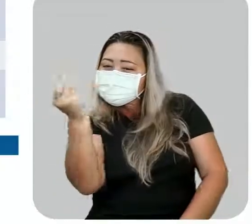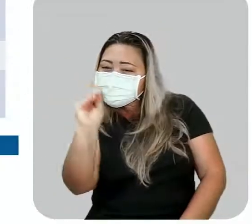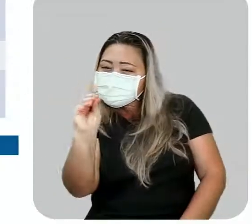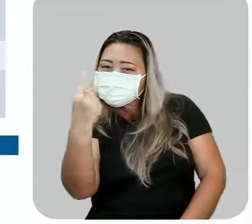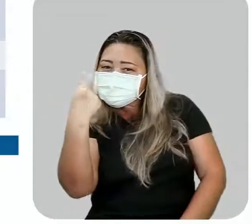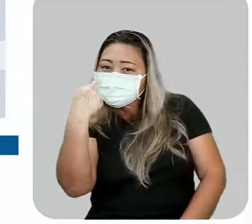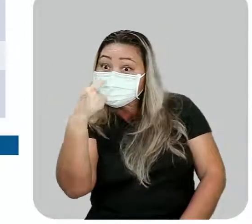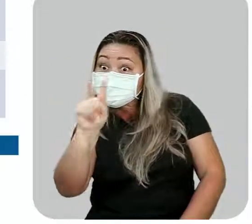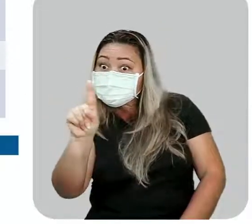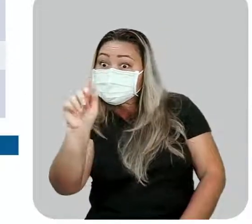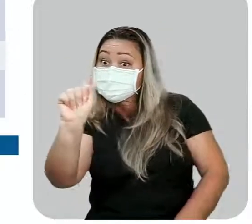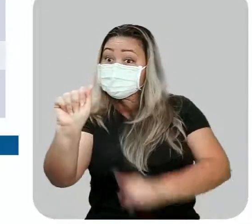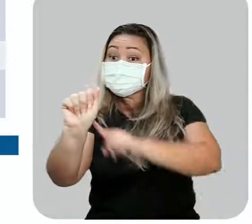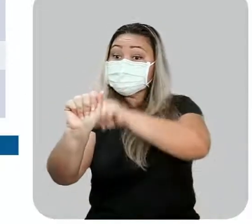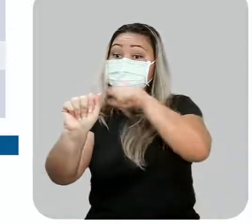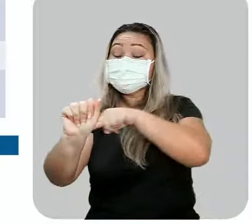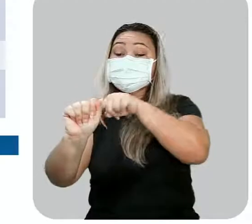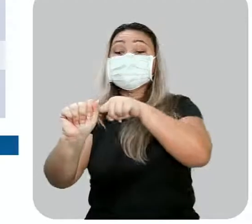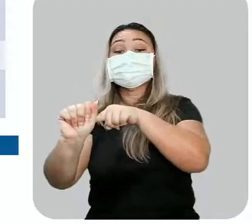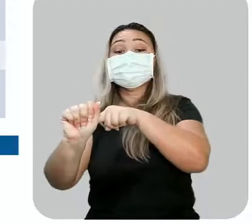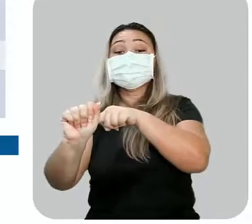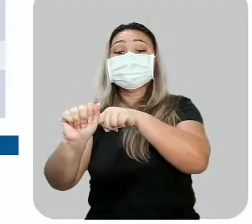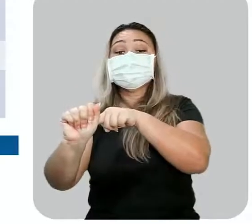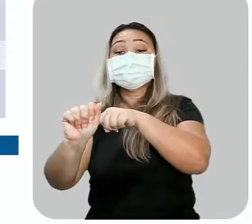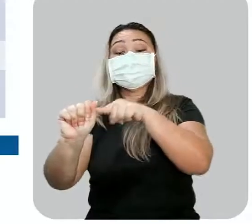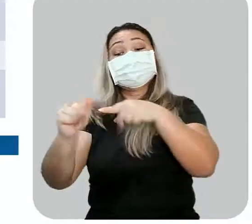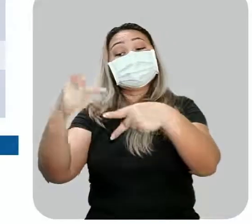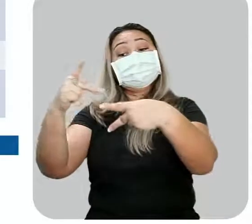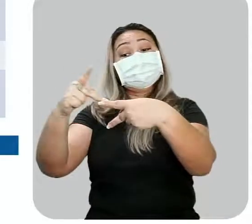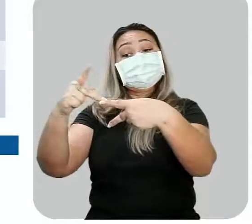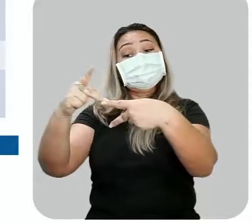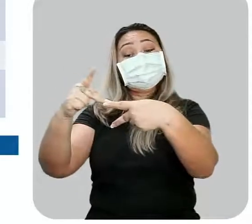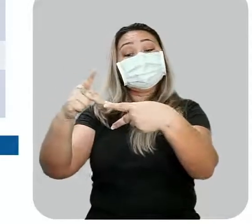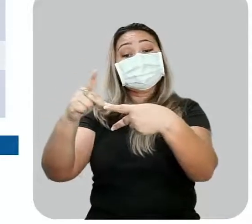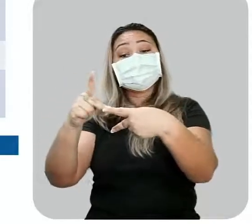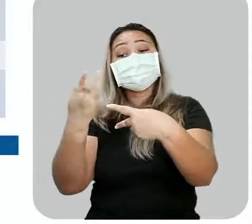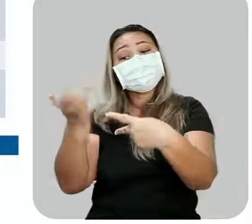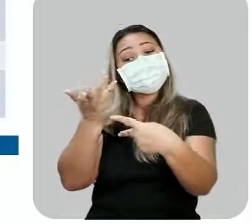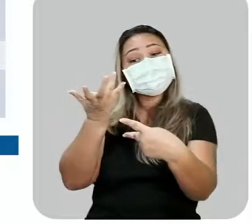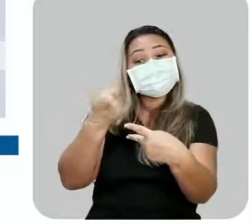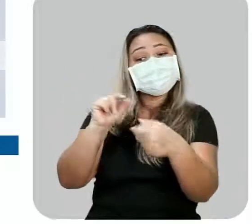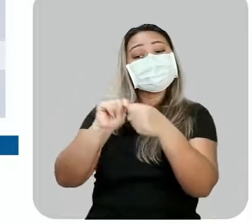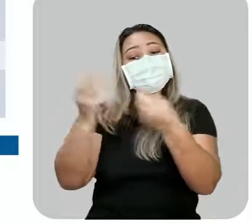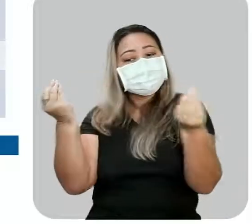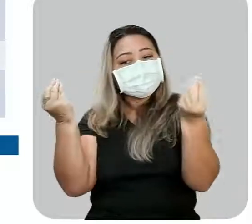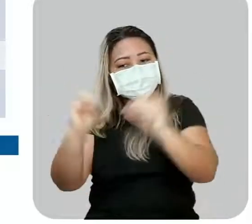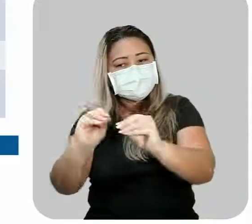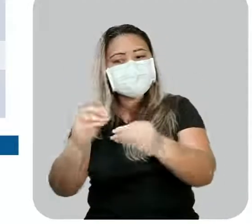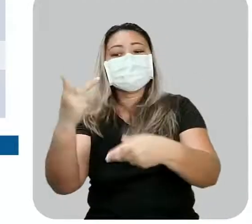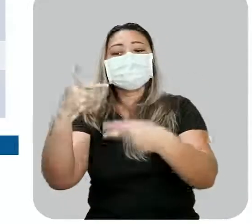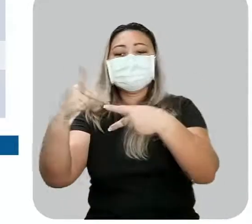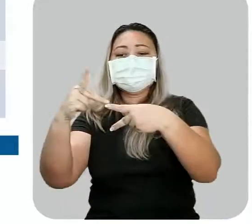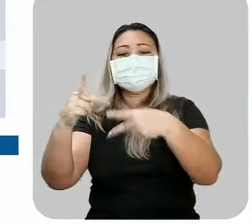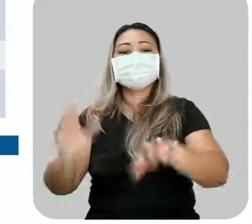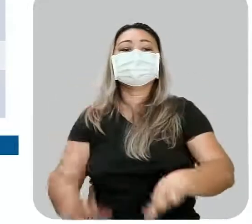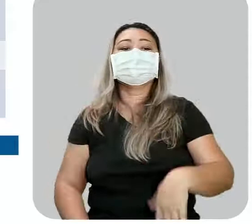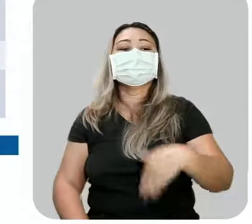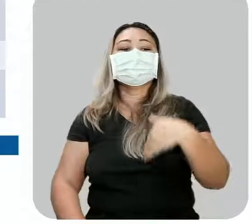marcando aí para você ver a questão, a preposição. No sentido de almejar, vai pedir a preposição a.